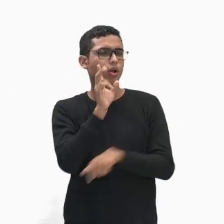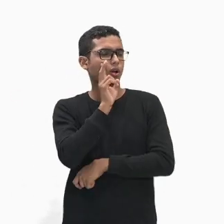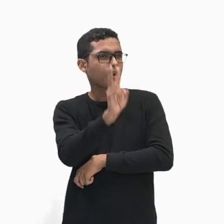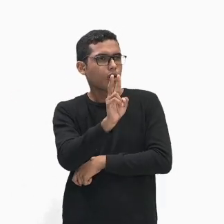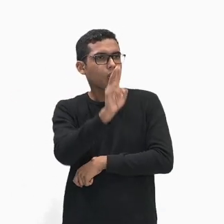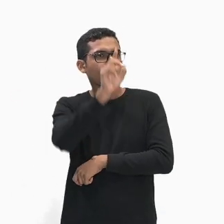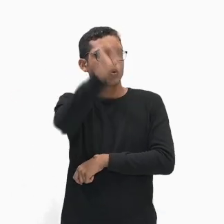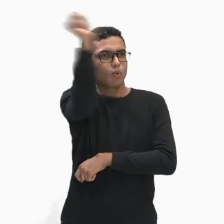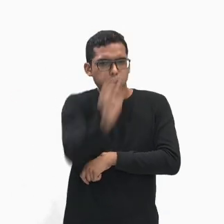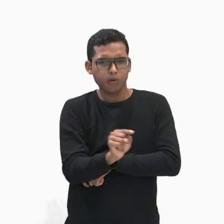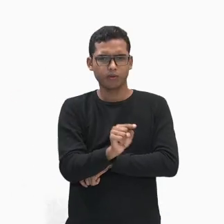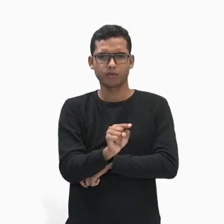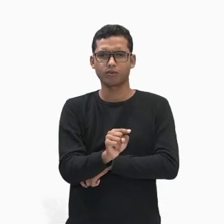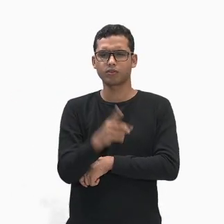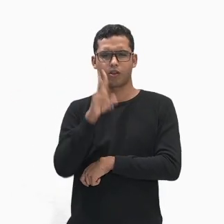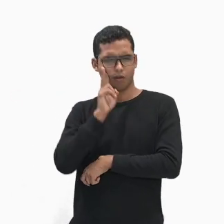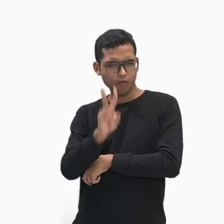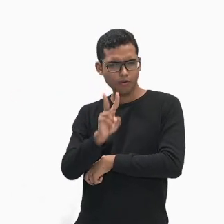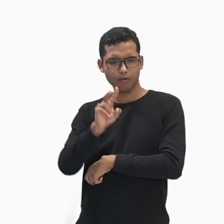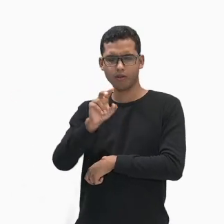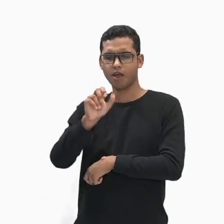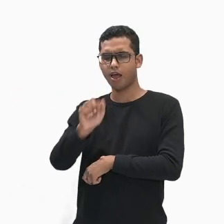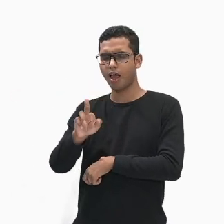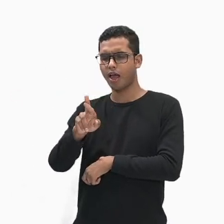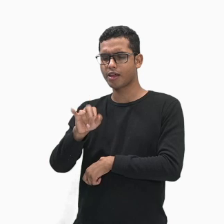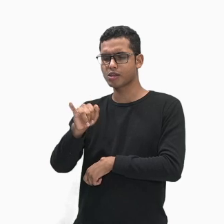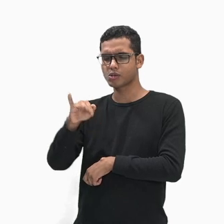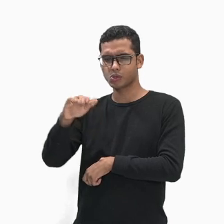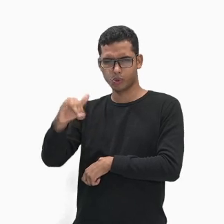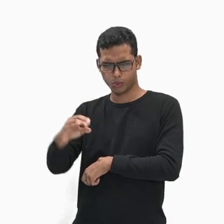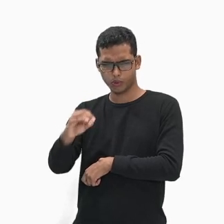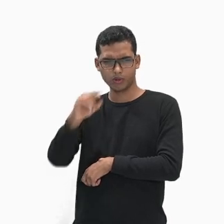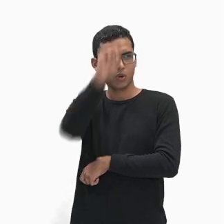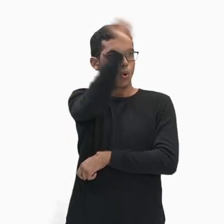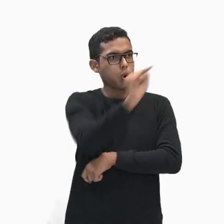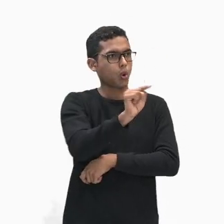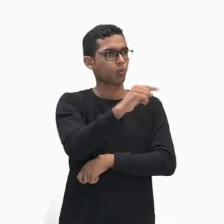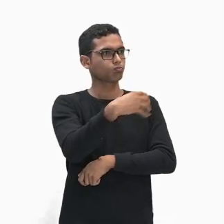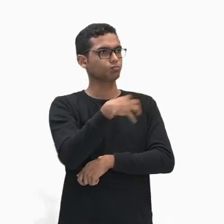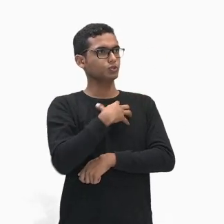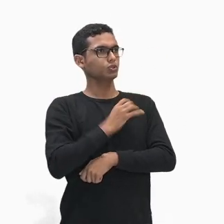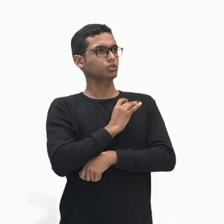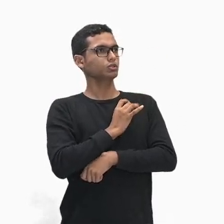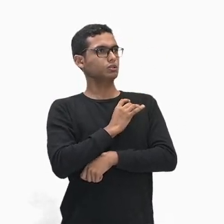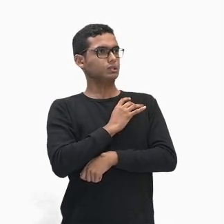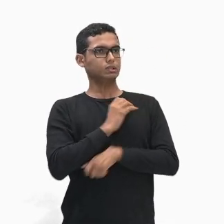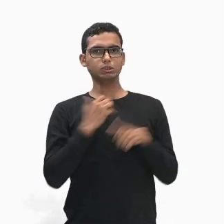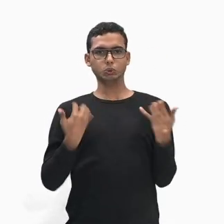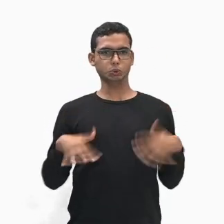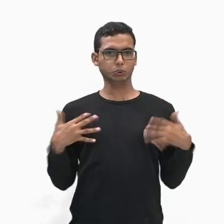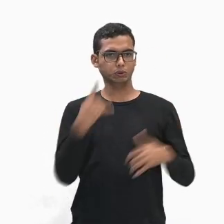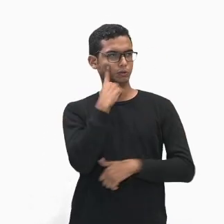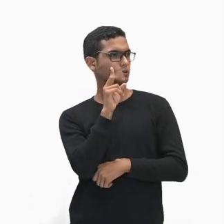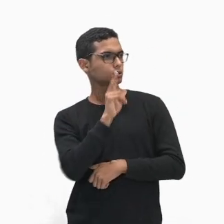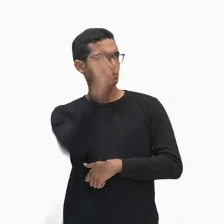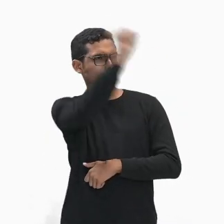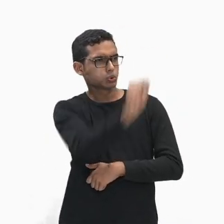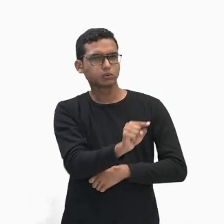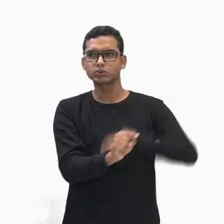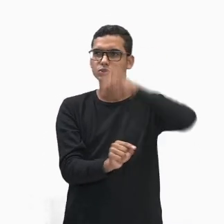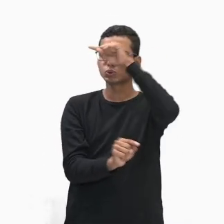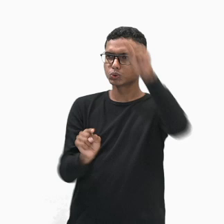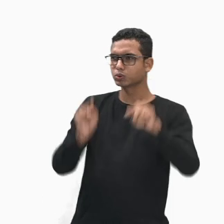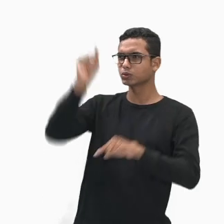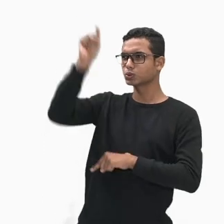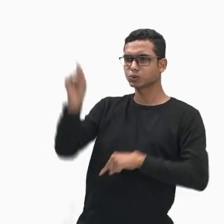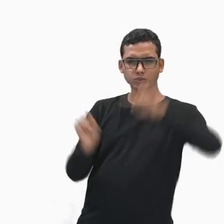raios. Quem nunca viu um raio e ficou com medo, Esses raios envolvendo aí os fenômenos